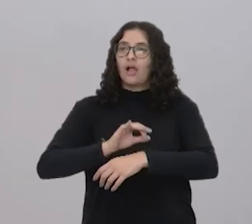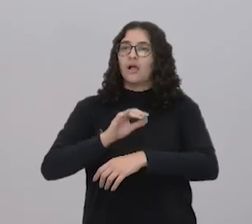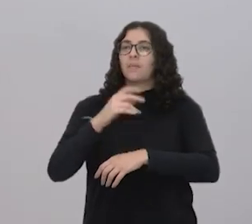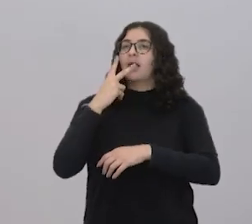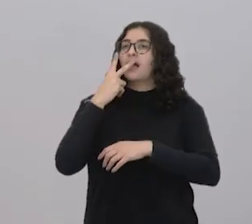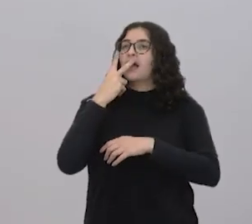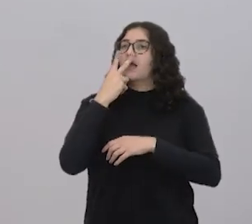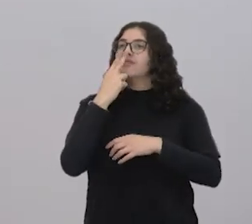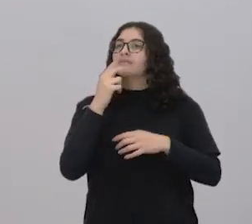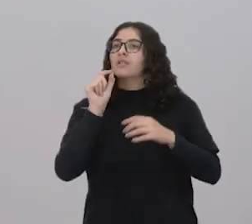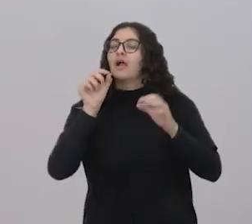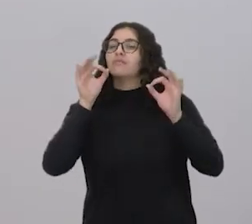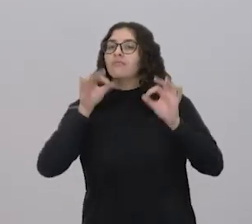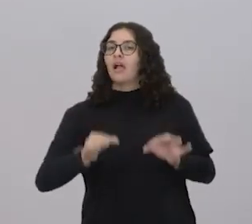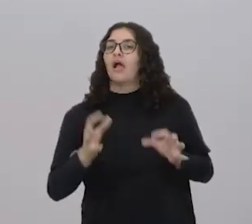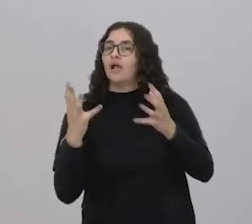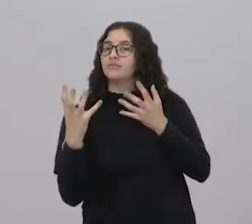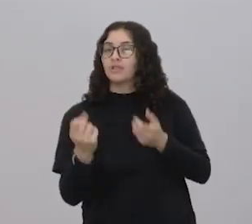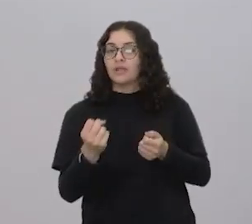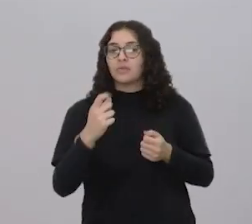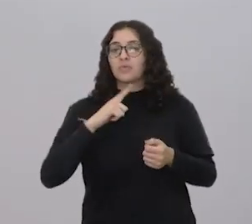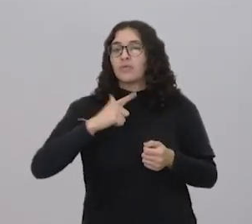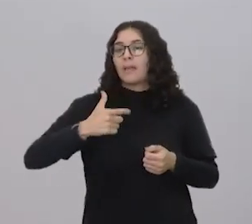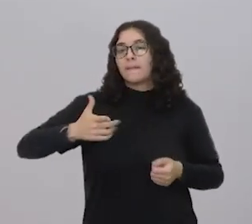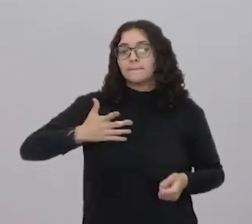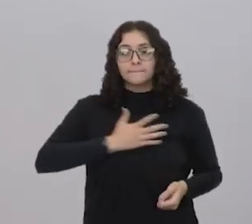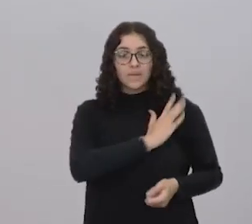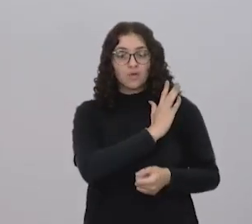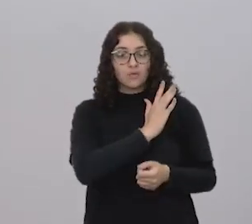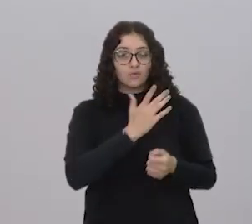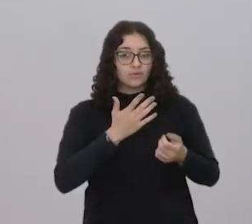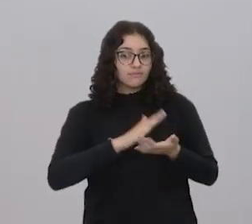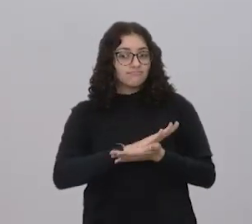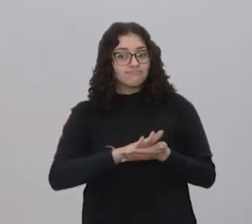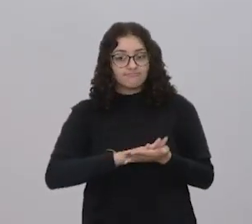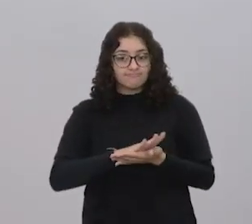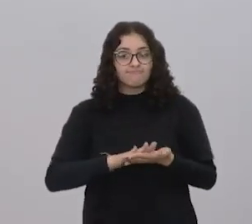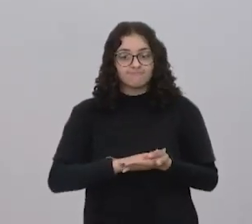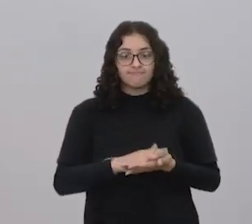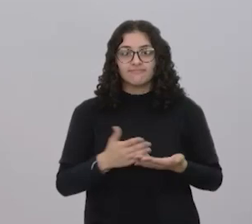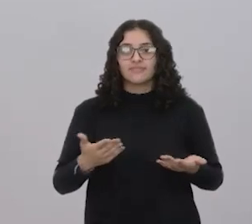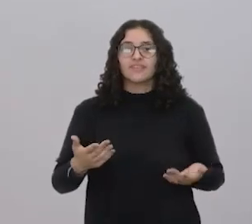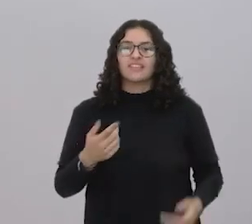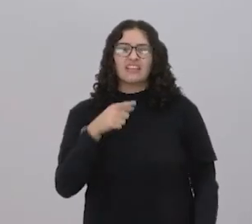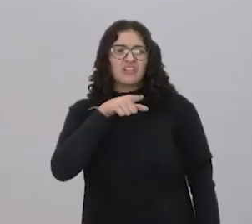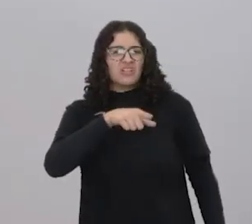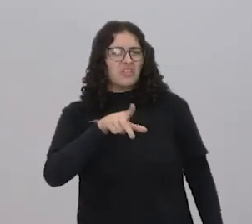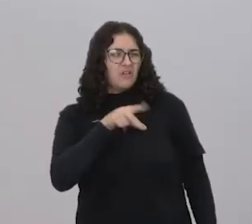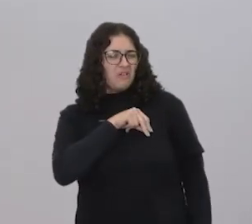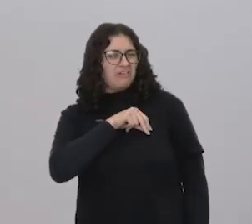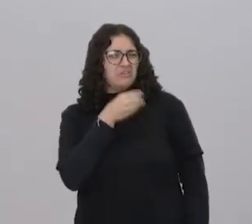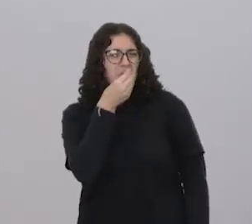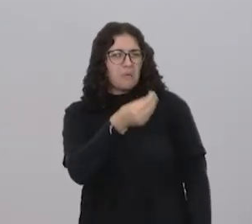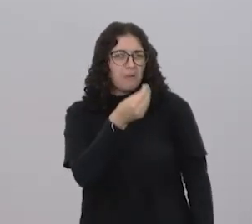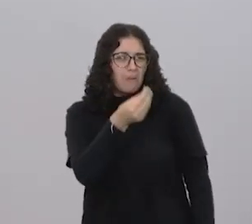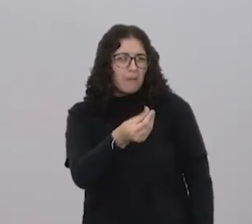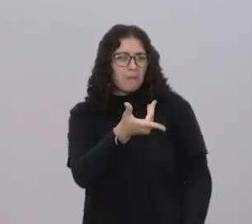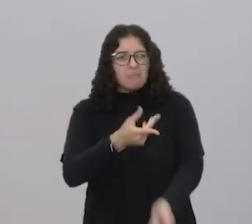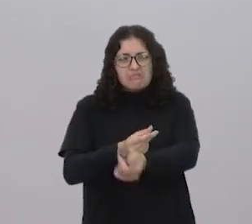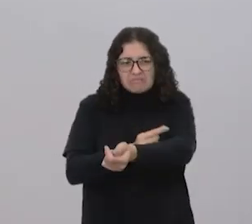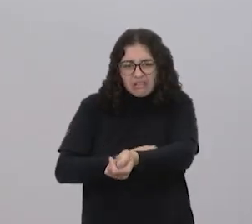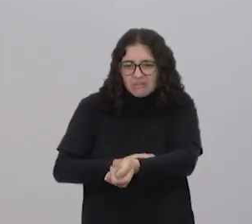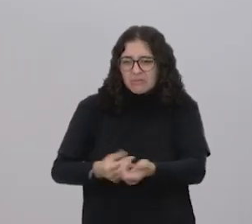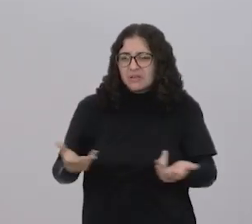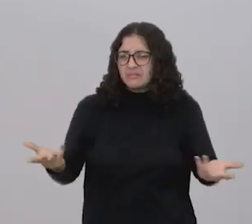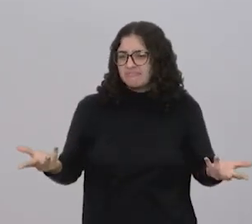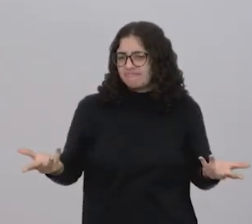pessoas tatuadas e essas pessoas não sofrerem nem, tipo, nada no sentido de, que absurdo. Dependendo da empresa,